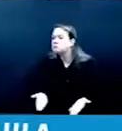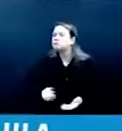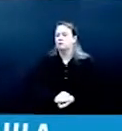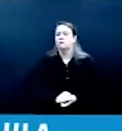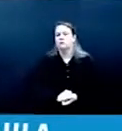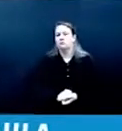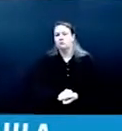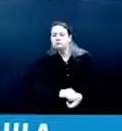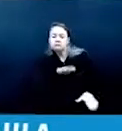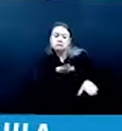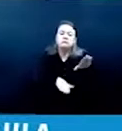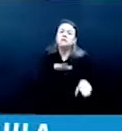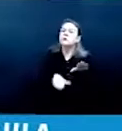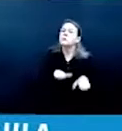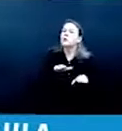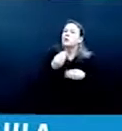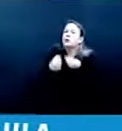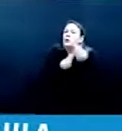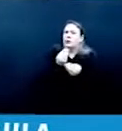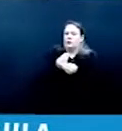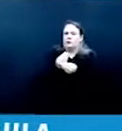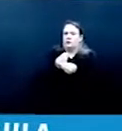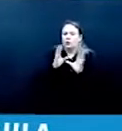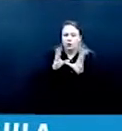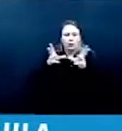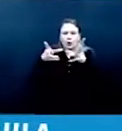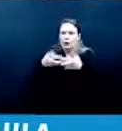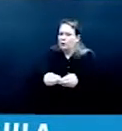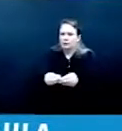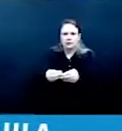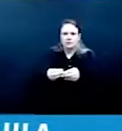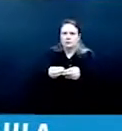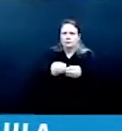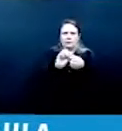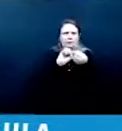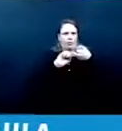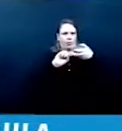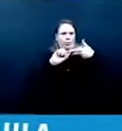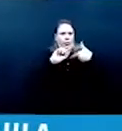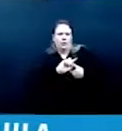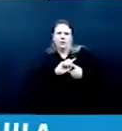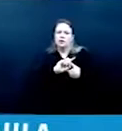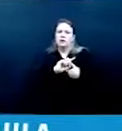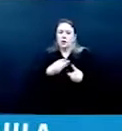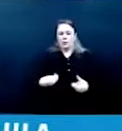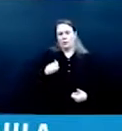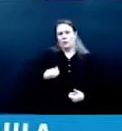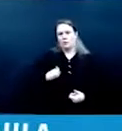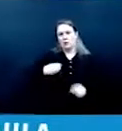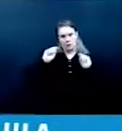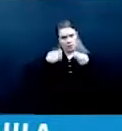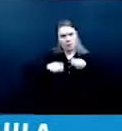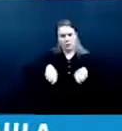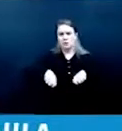Depende de que aspecto, mas eu posso dizer que em todos os aspectos. Se ele quiser especificamente de um aspecto, eu posso